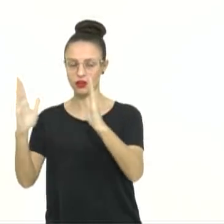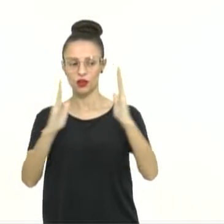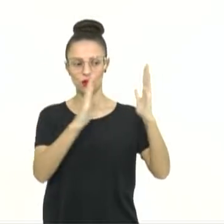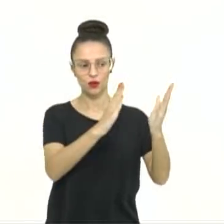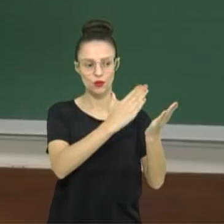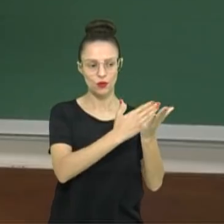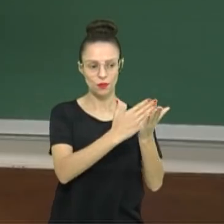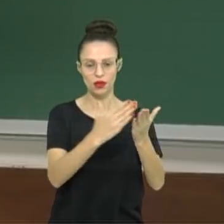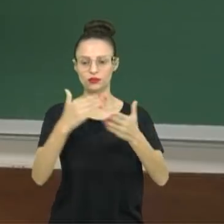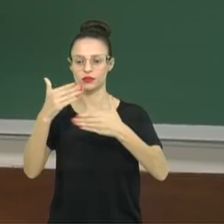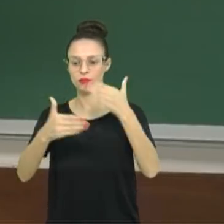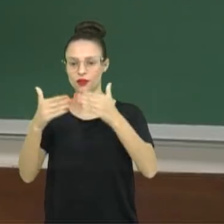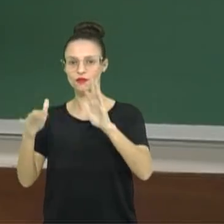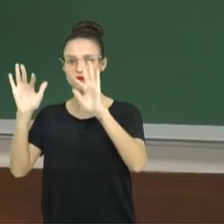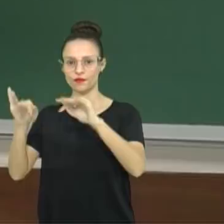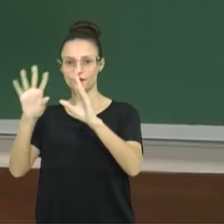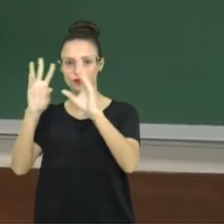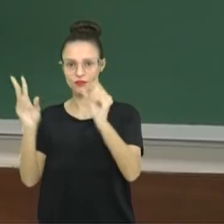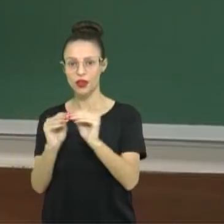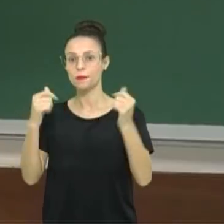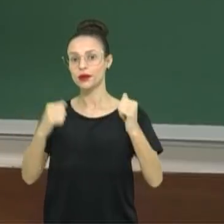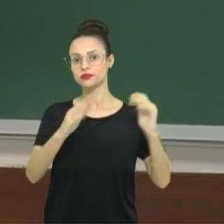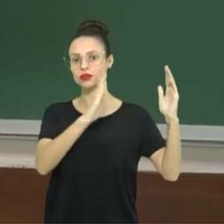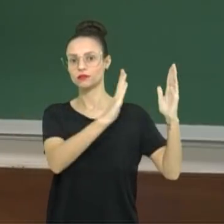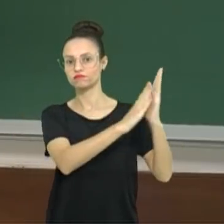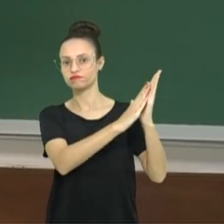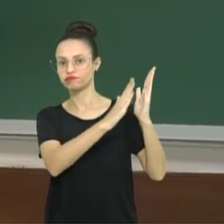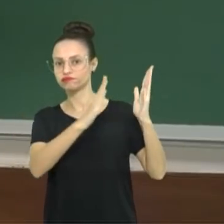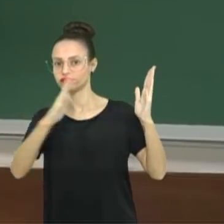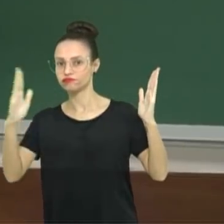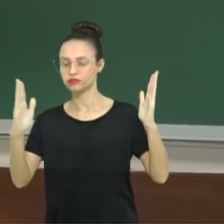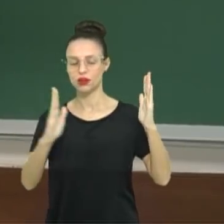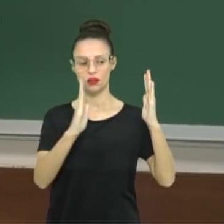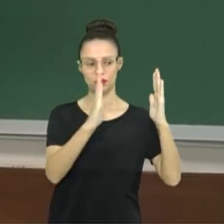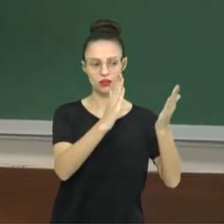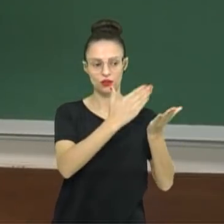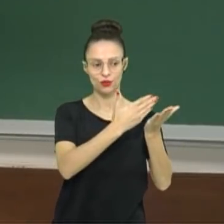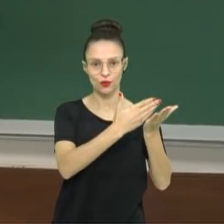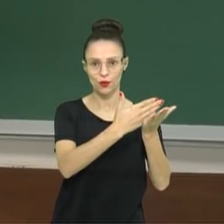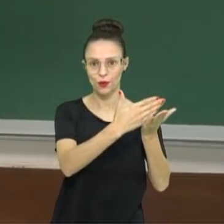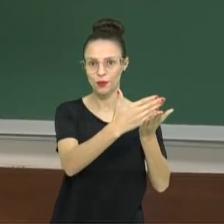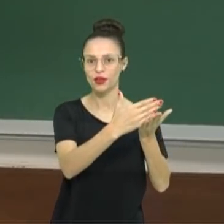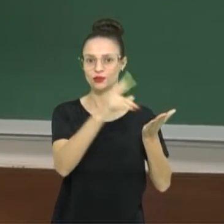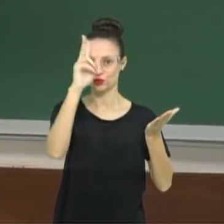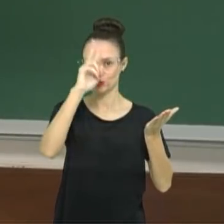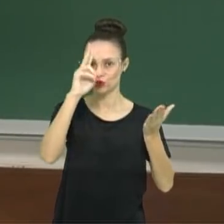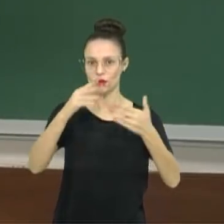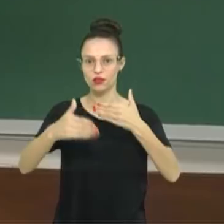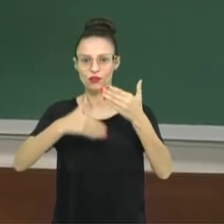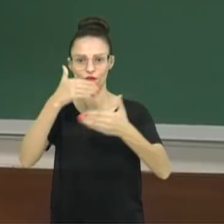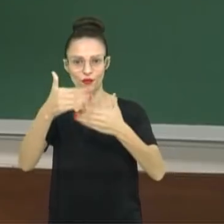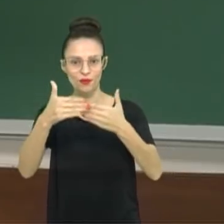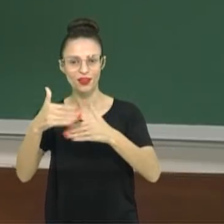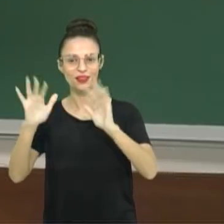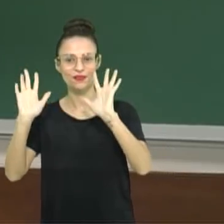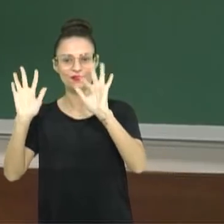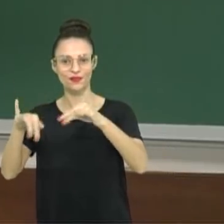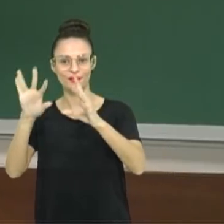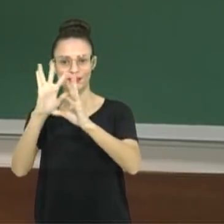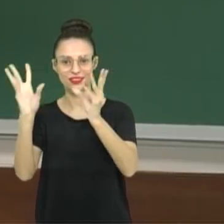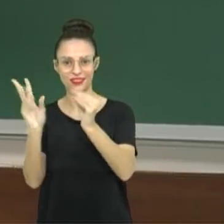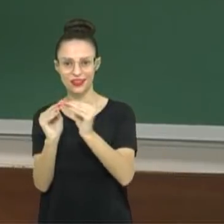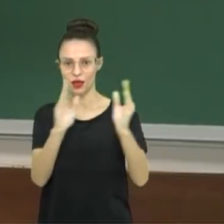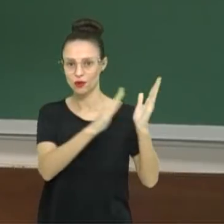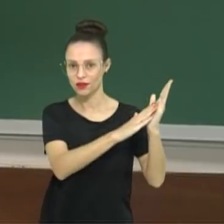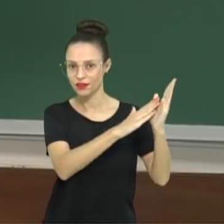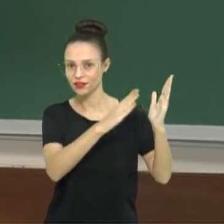Ou seja, nós precisamos seguir uma sequência, apresentar o começo, a introdução da história, o desenvolvimento da história e o final da